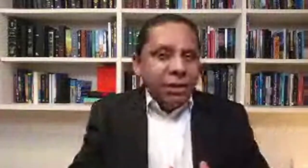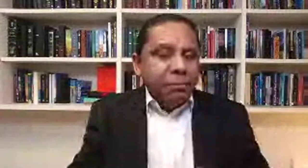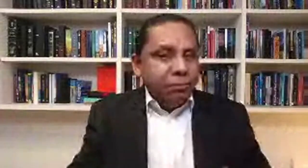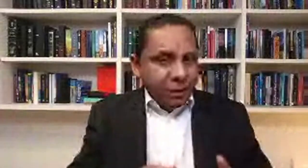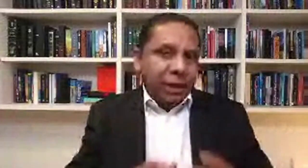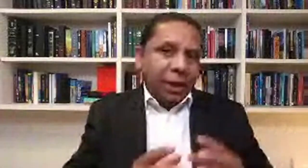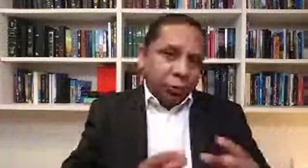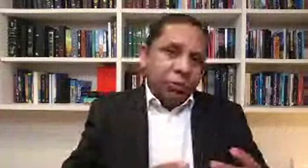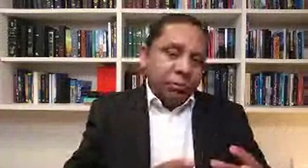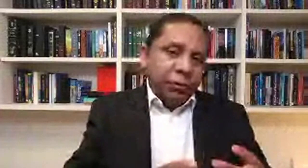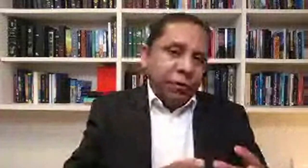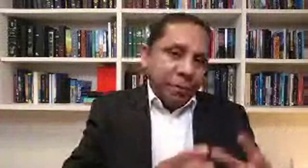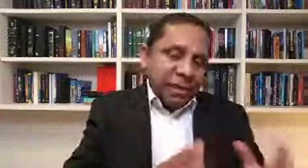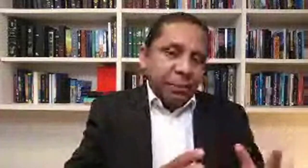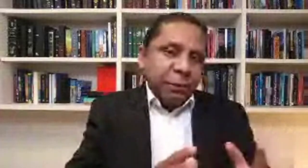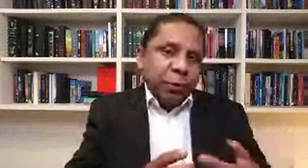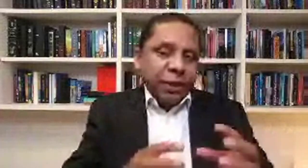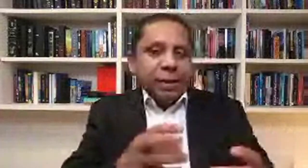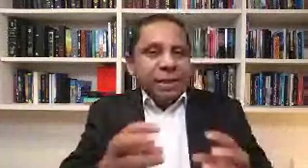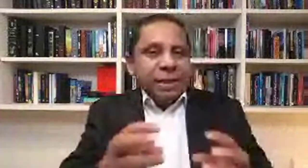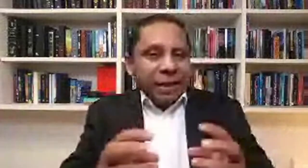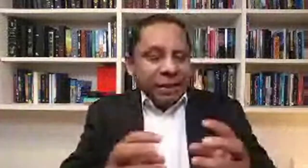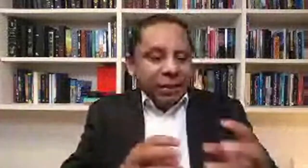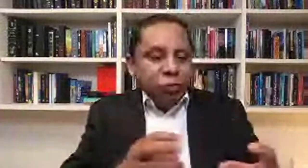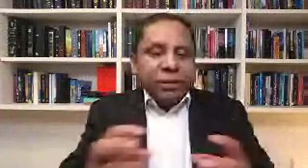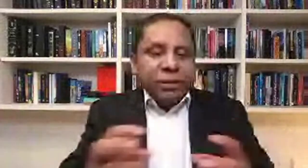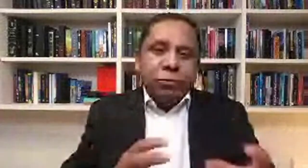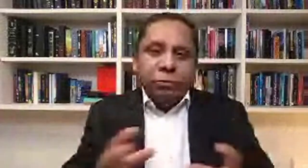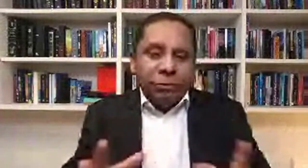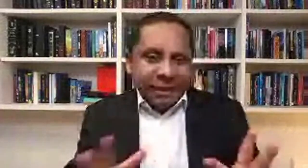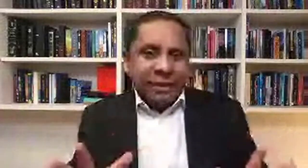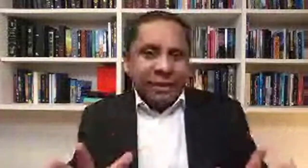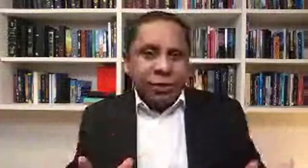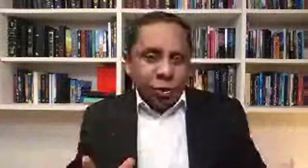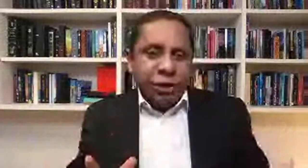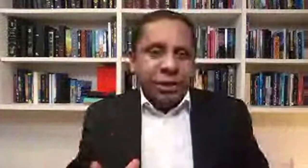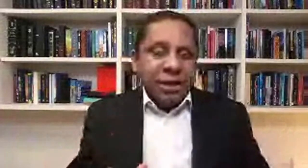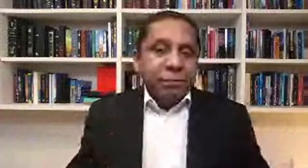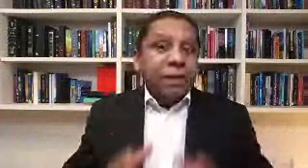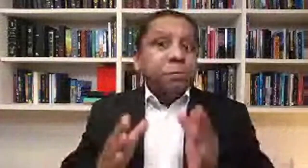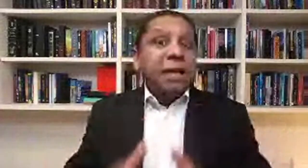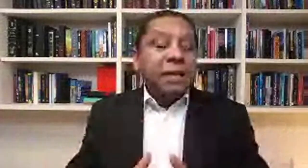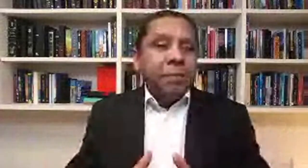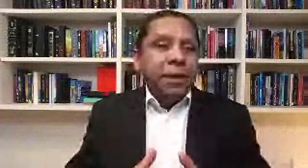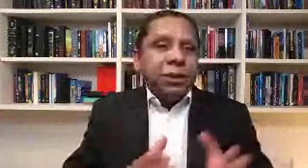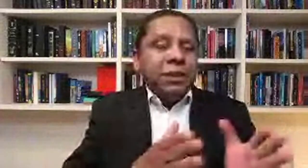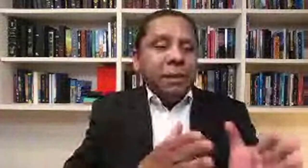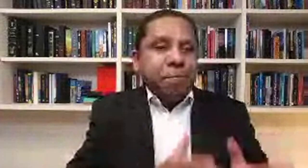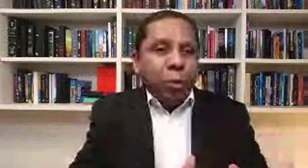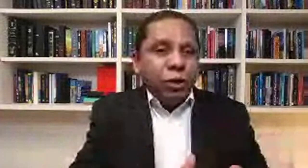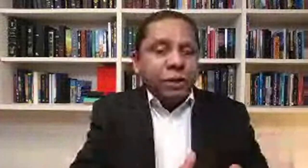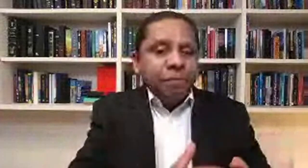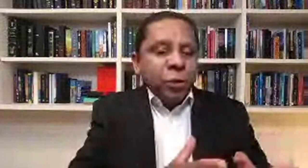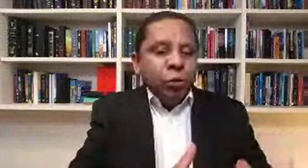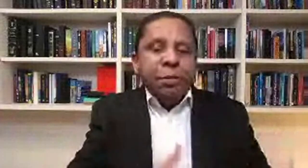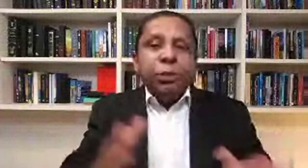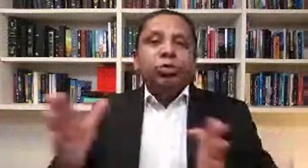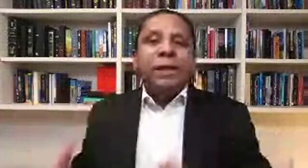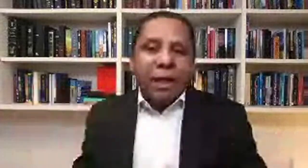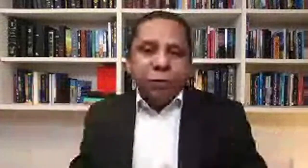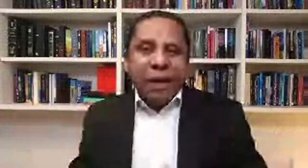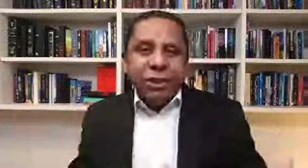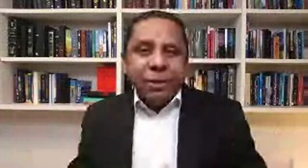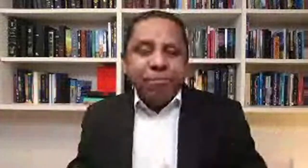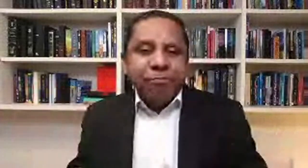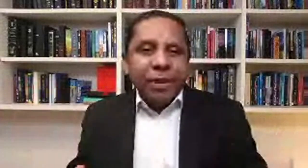basicamente, claro, eu vou falar basicamente porque cada uma tem uma data de origem, mas basicamente depois do